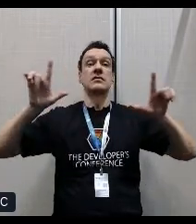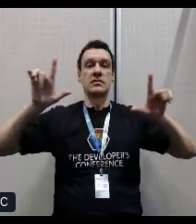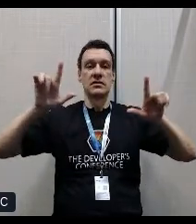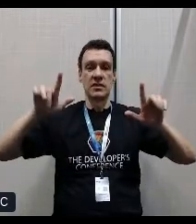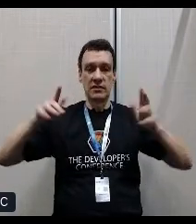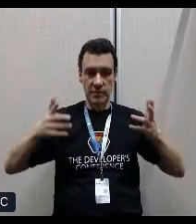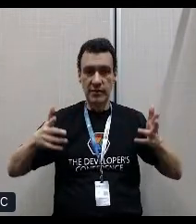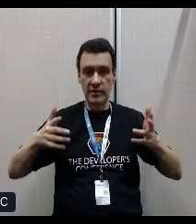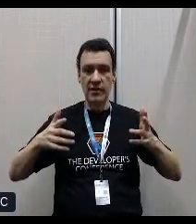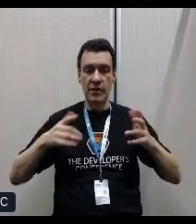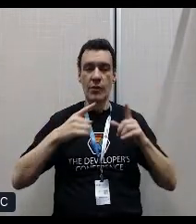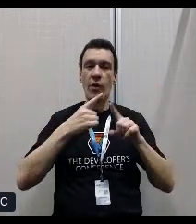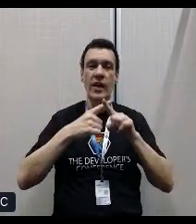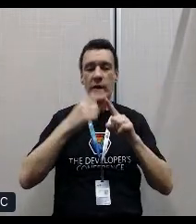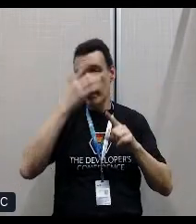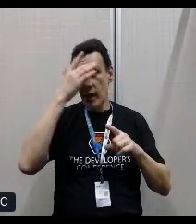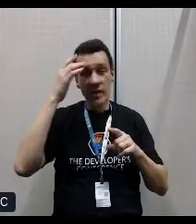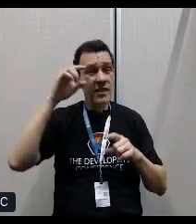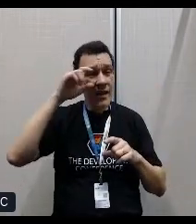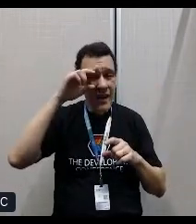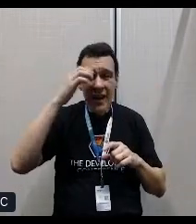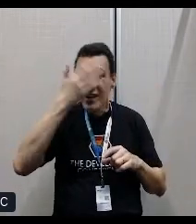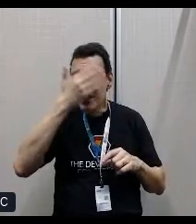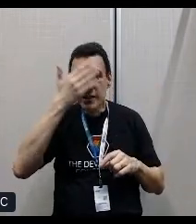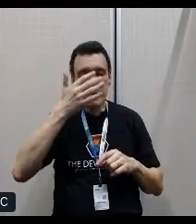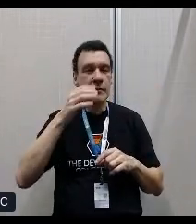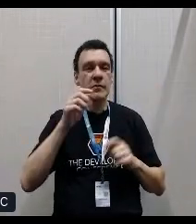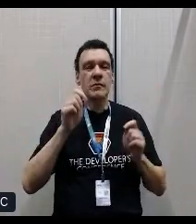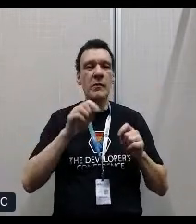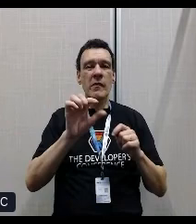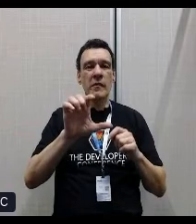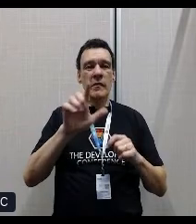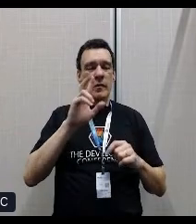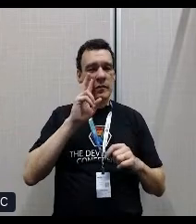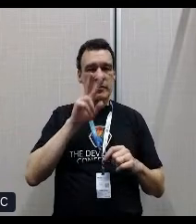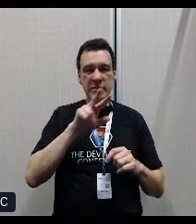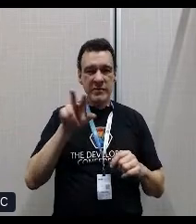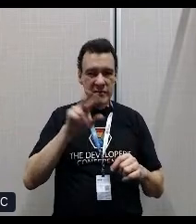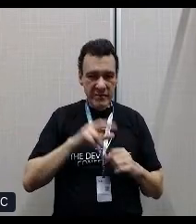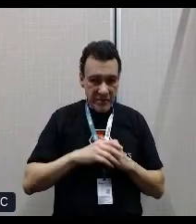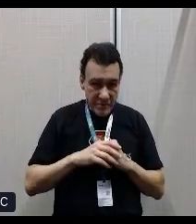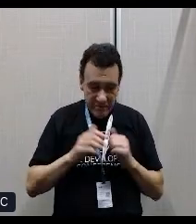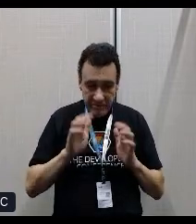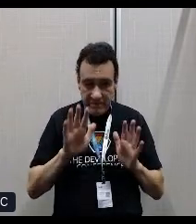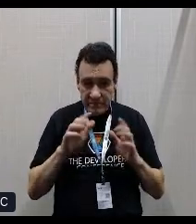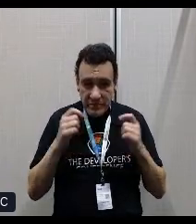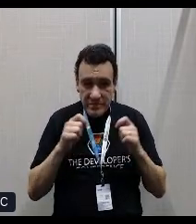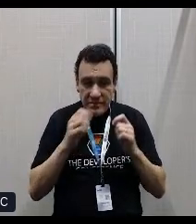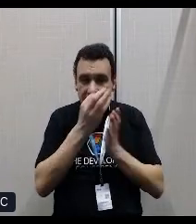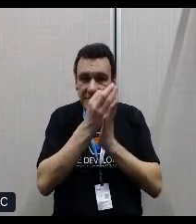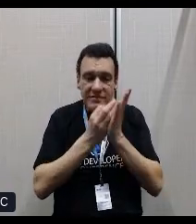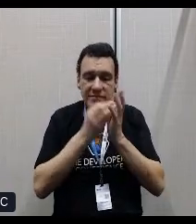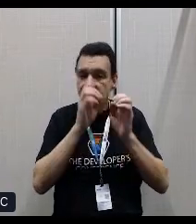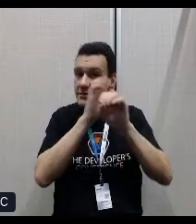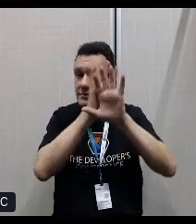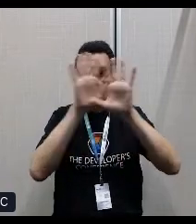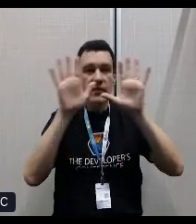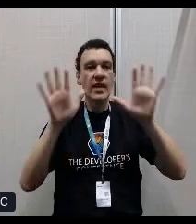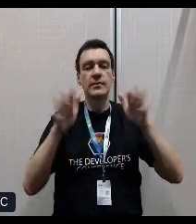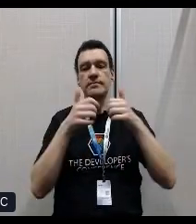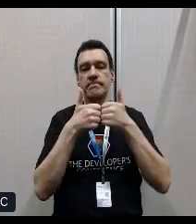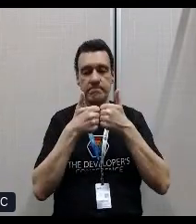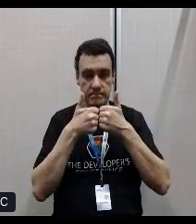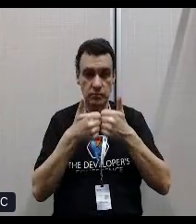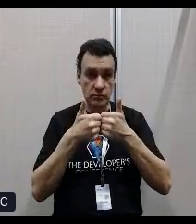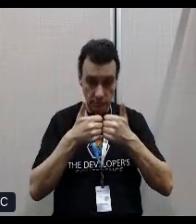texto em 200% e veja se o texto ainda está legível, se o conteúdo ainda está acessível, compreensível, se dá